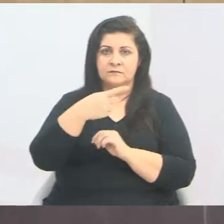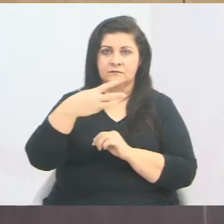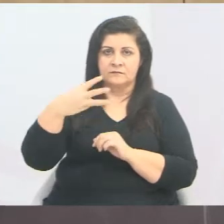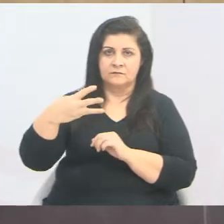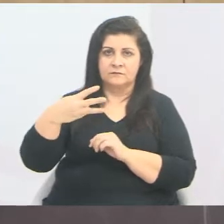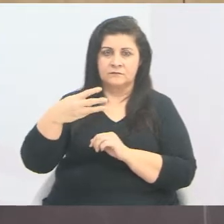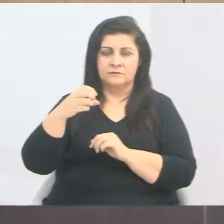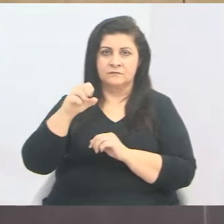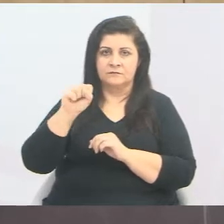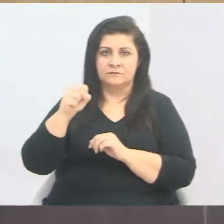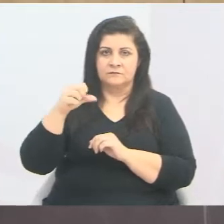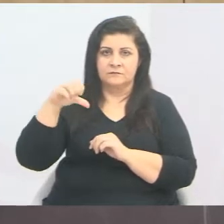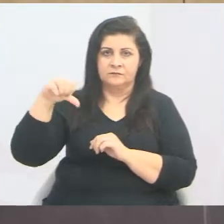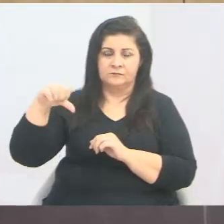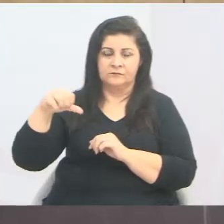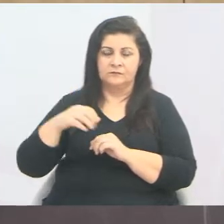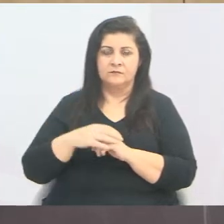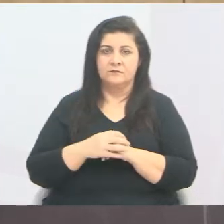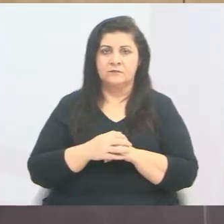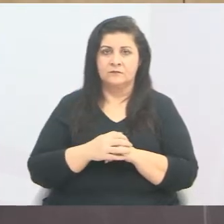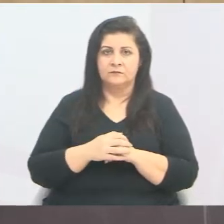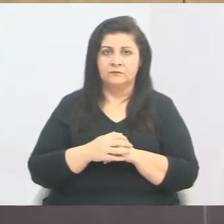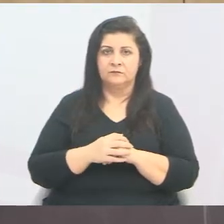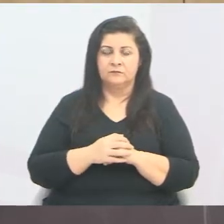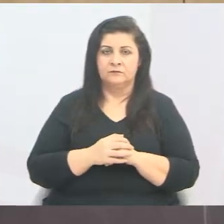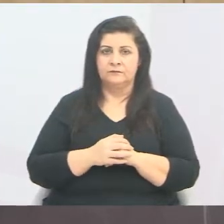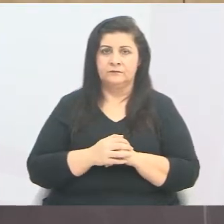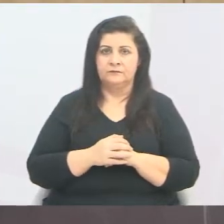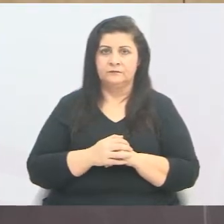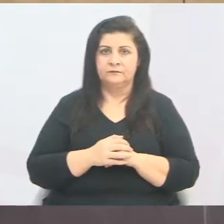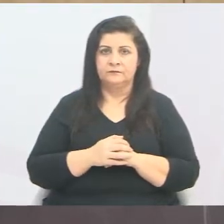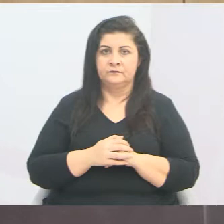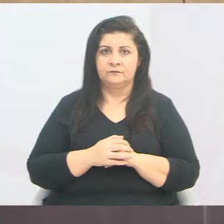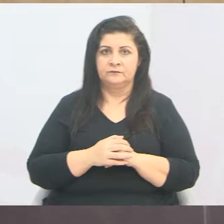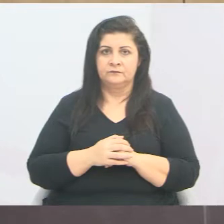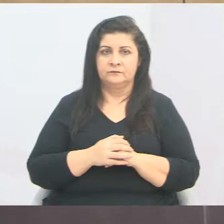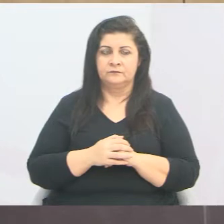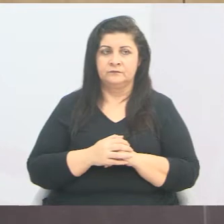1389, de 14 de maio de 2021.